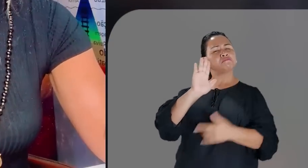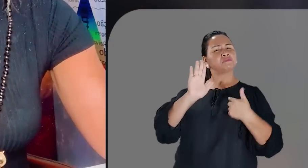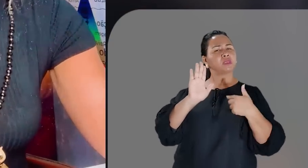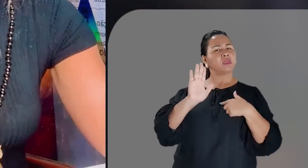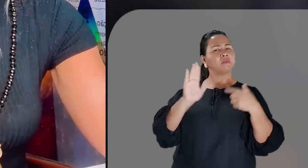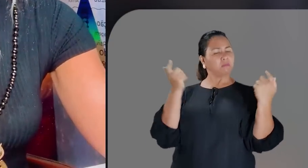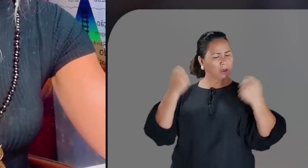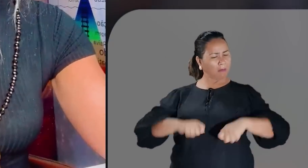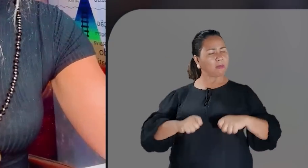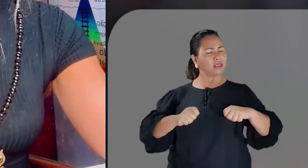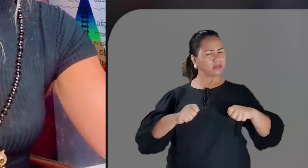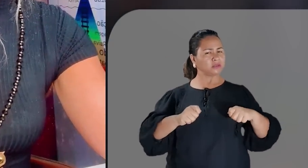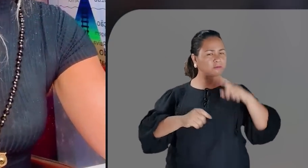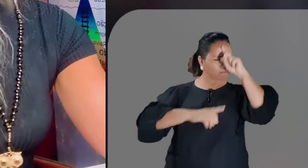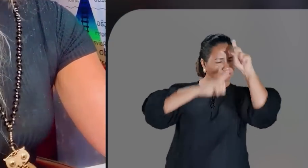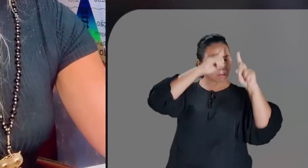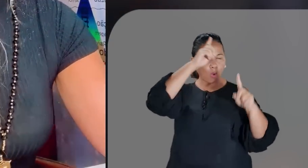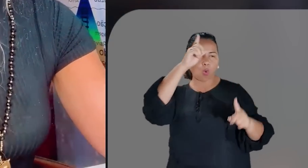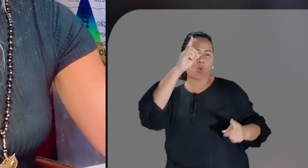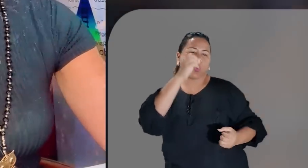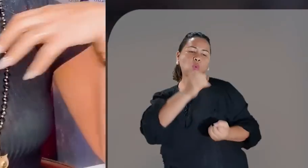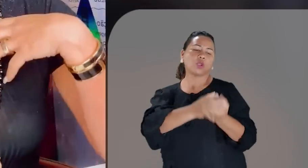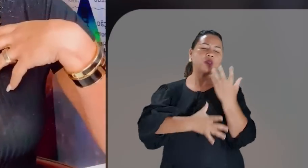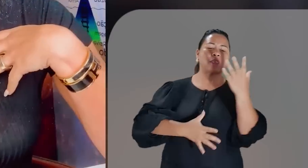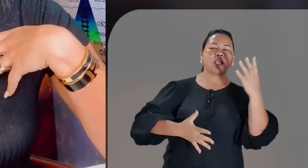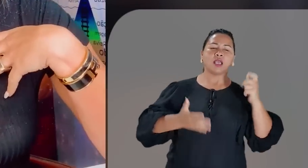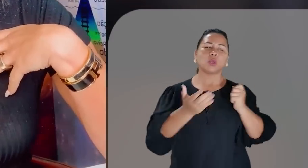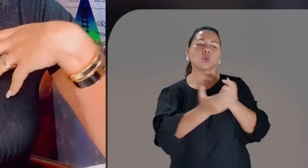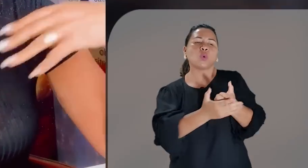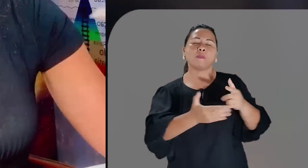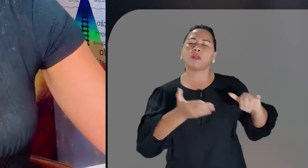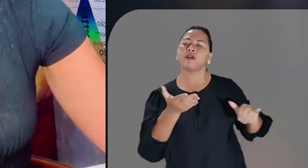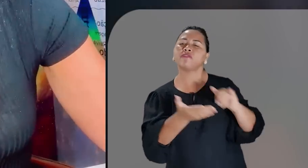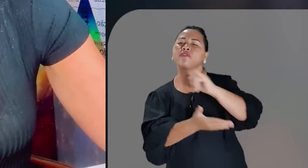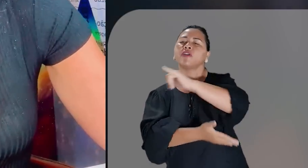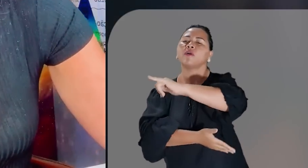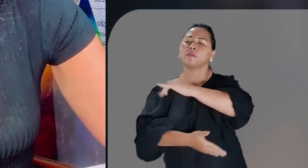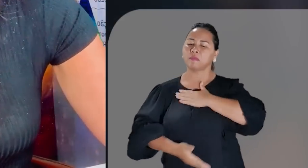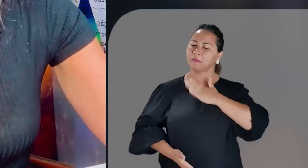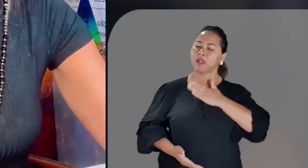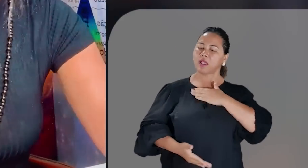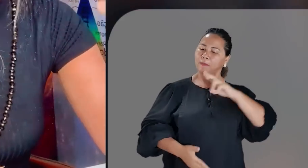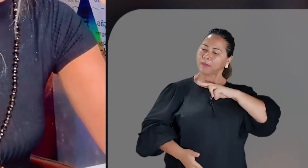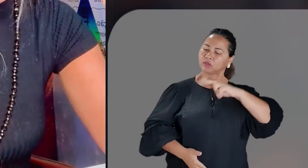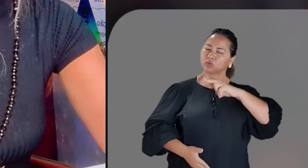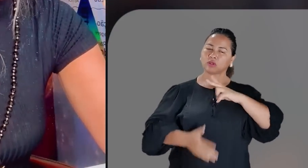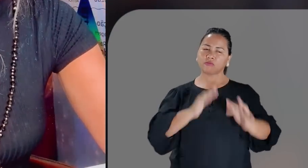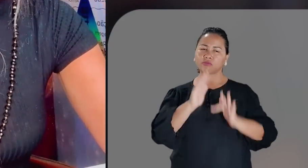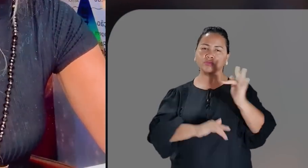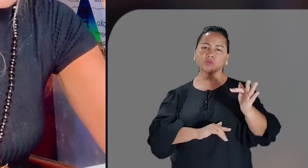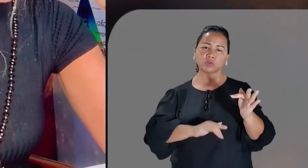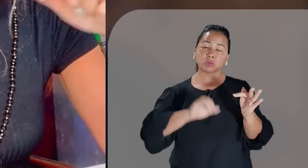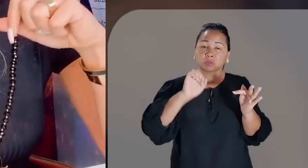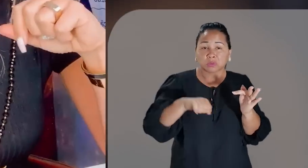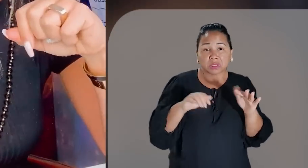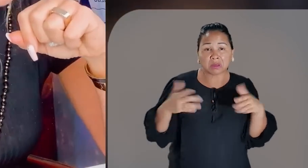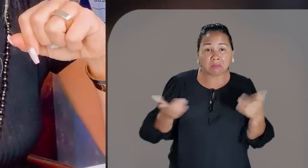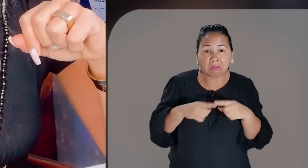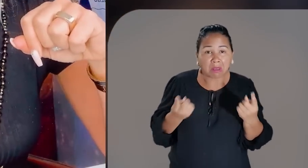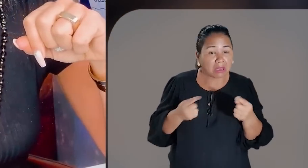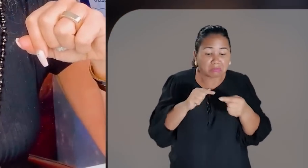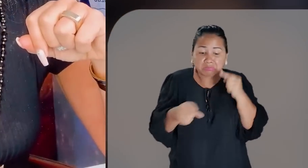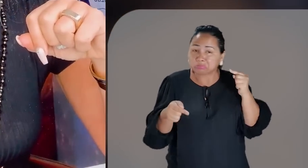demonstrando a minha ineficácia? Demonstrando uma fraqueza, uma ineficiência, um ponto negativo? Não,